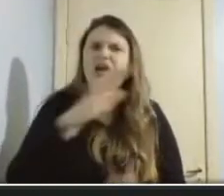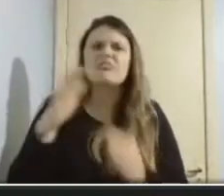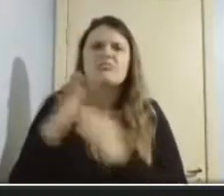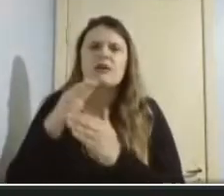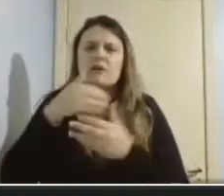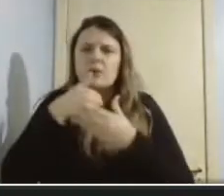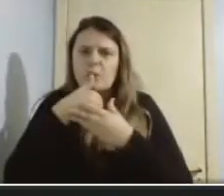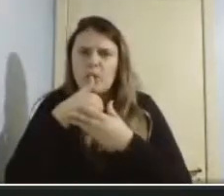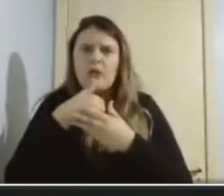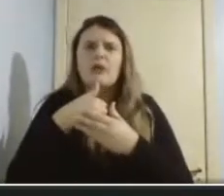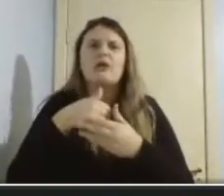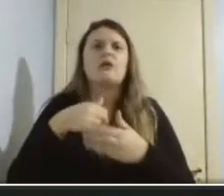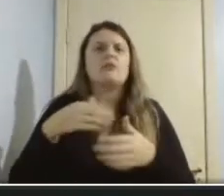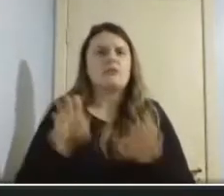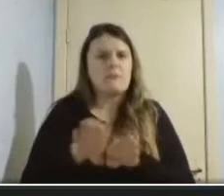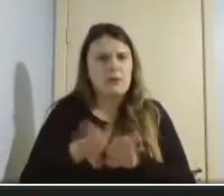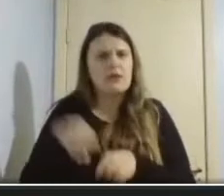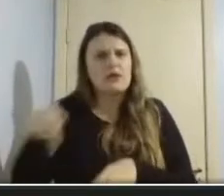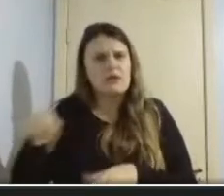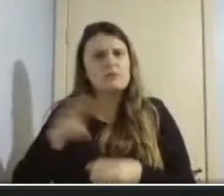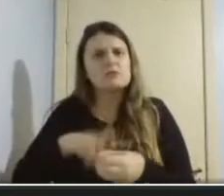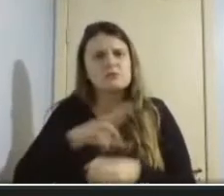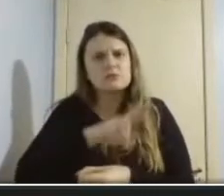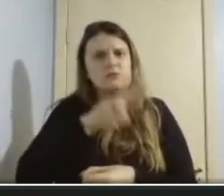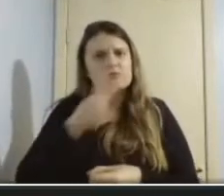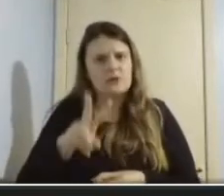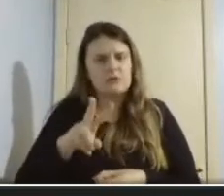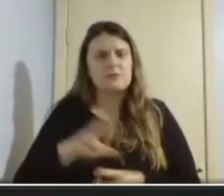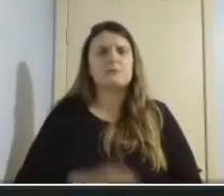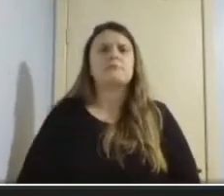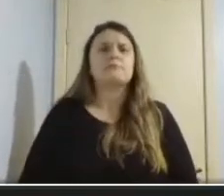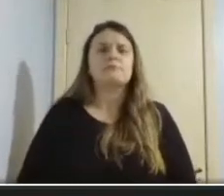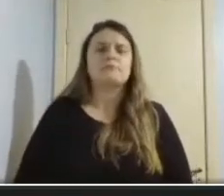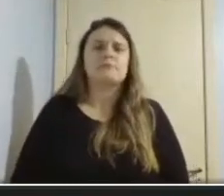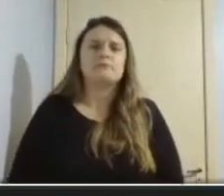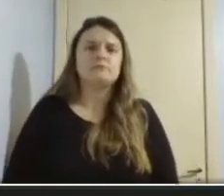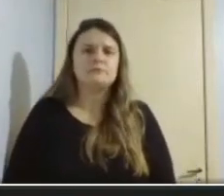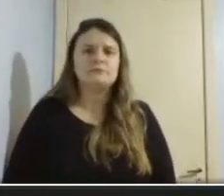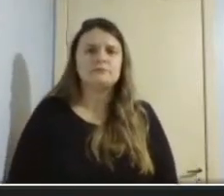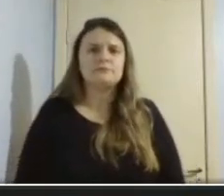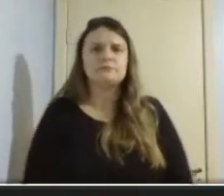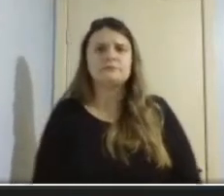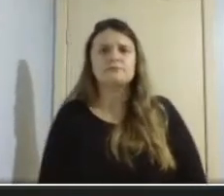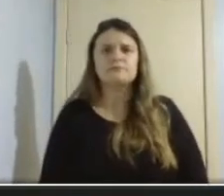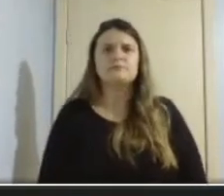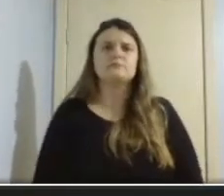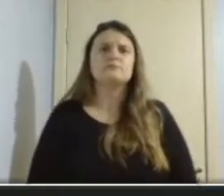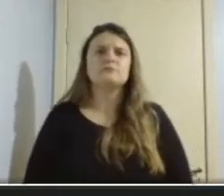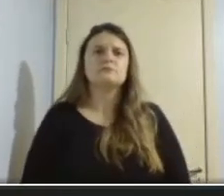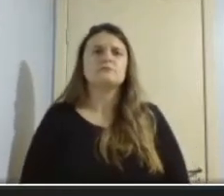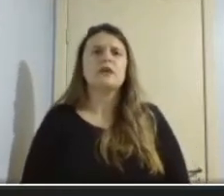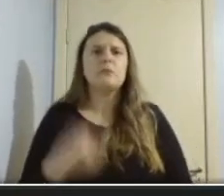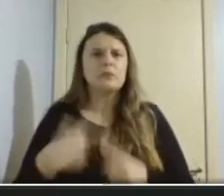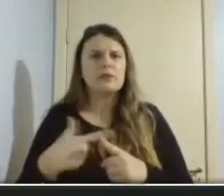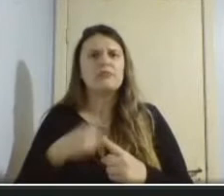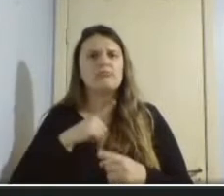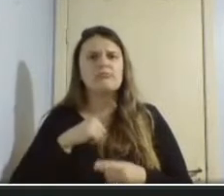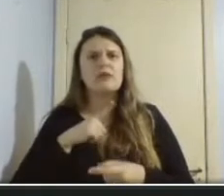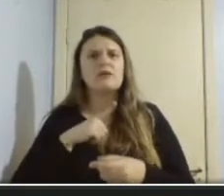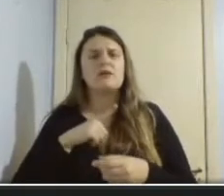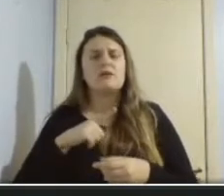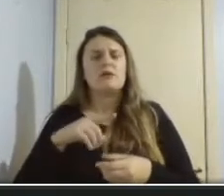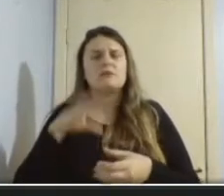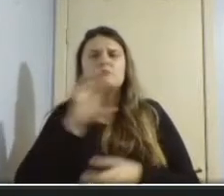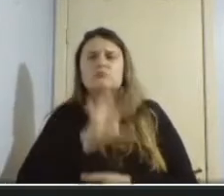Vitória está composto nesse triangulado, né, de municípios que nós temos para